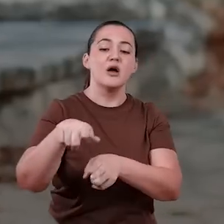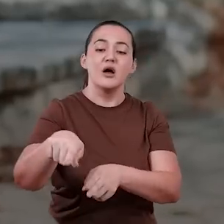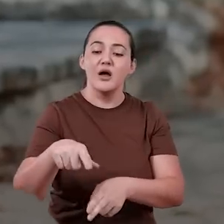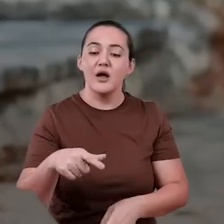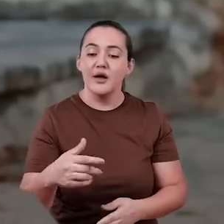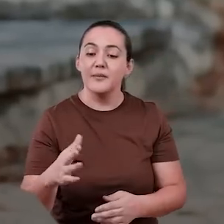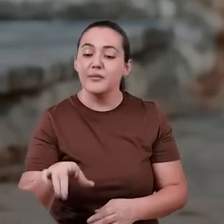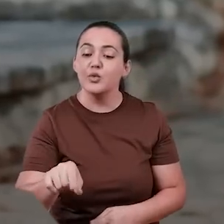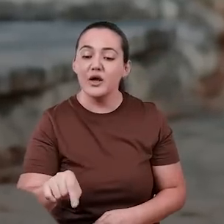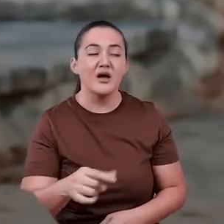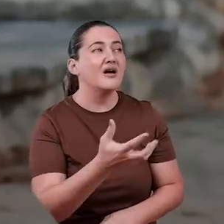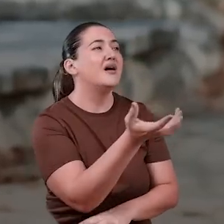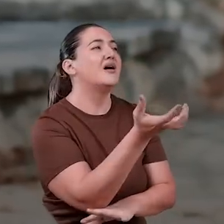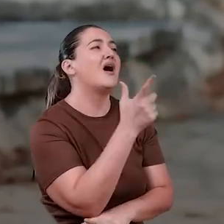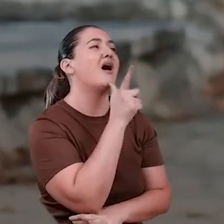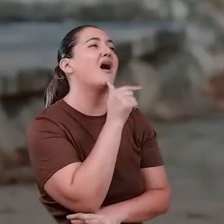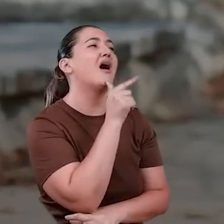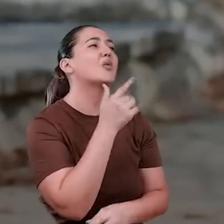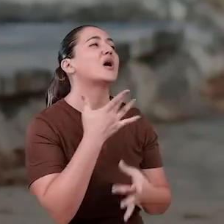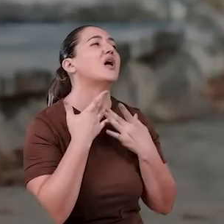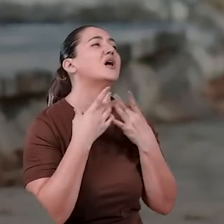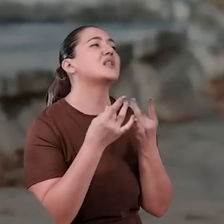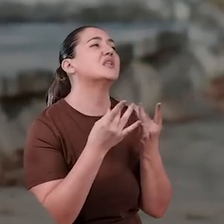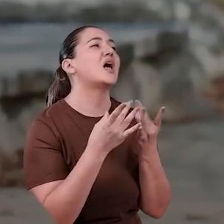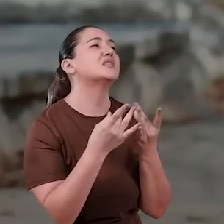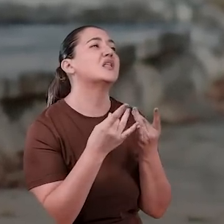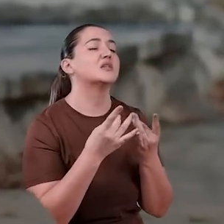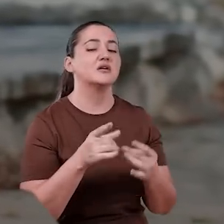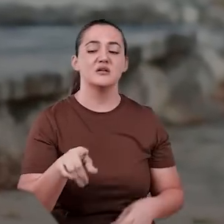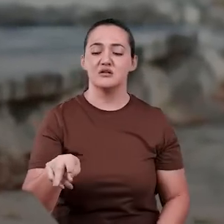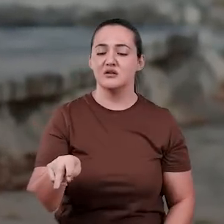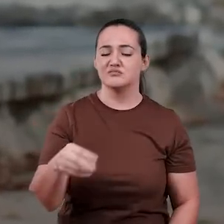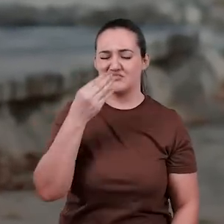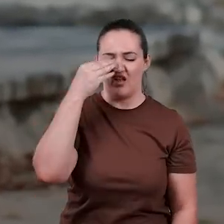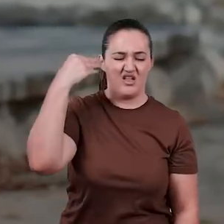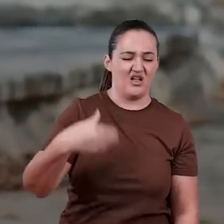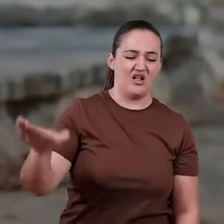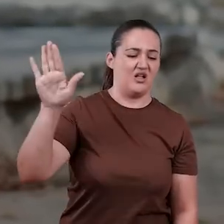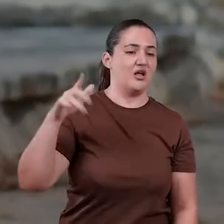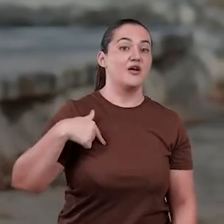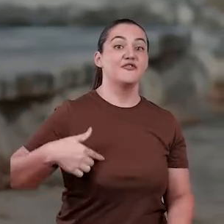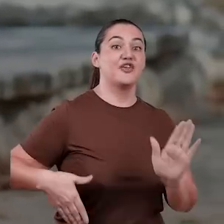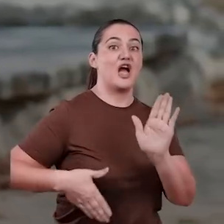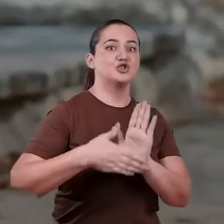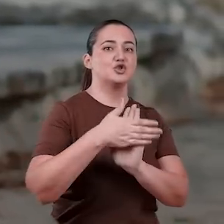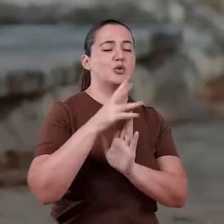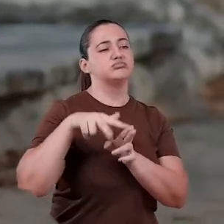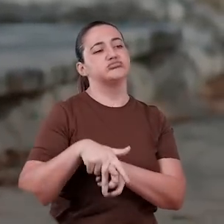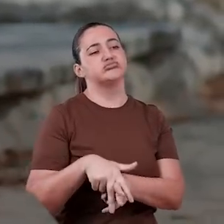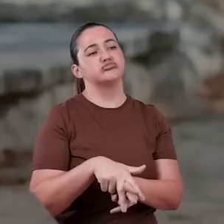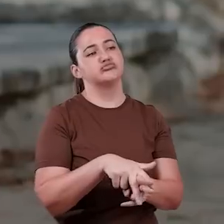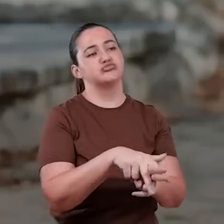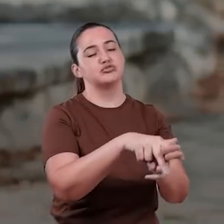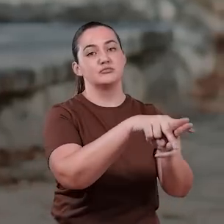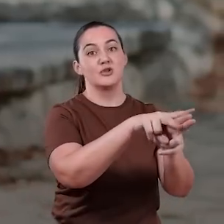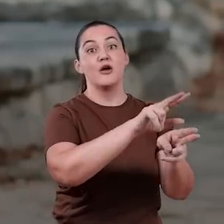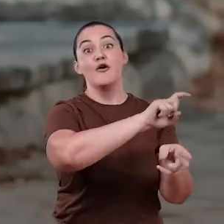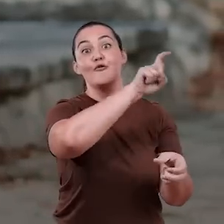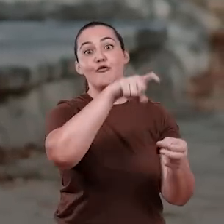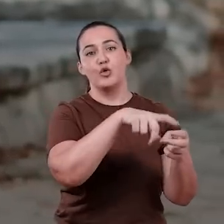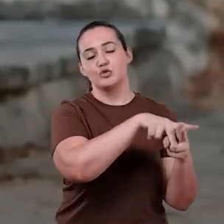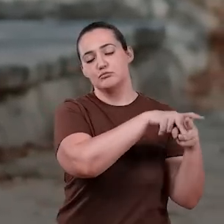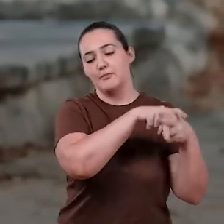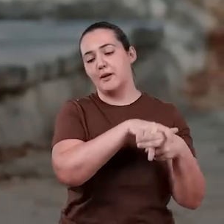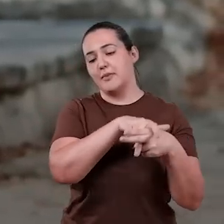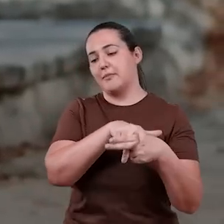pôde atender o leproso porque estava indo para Jerusalém buscar o Santo Graal. E quando ele voltou da viagem, tendo perdido tudo, ele se surpreendeu